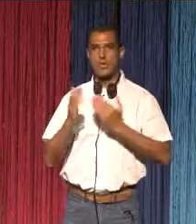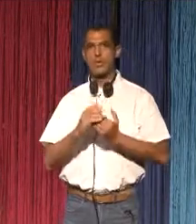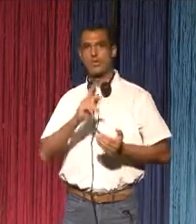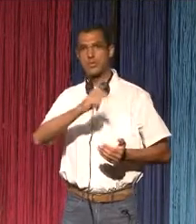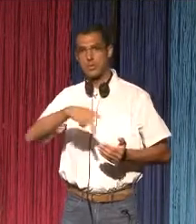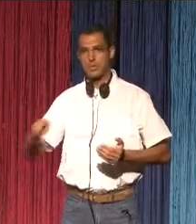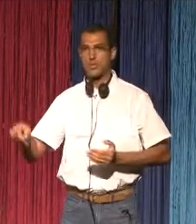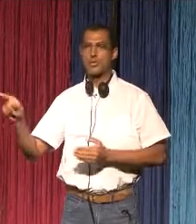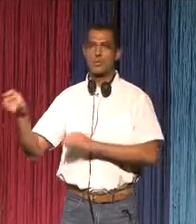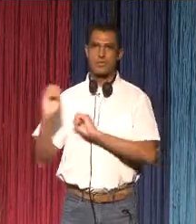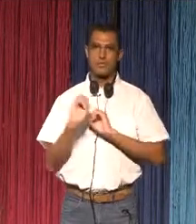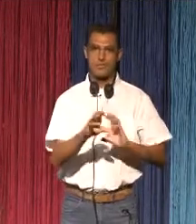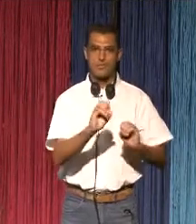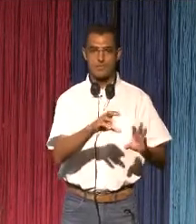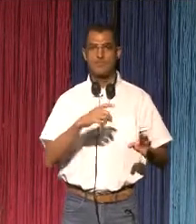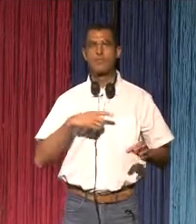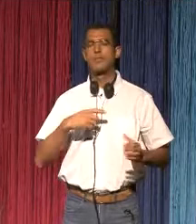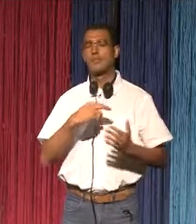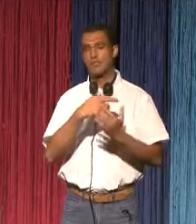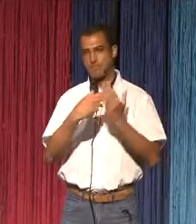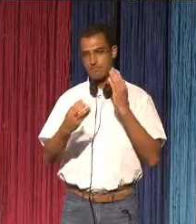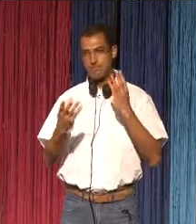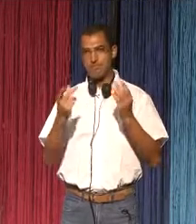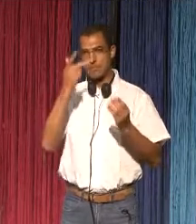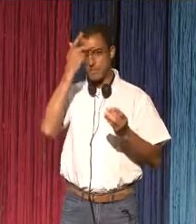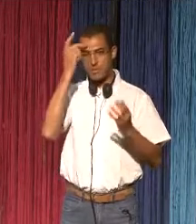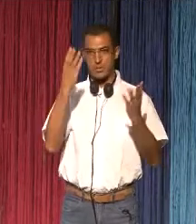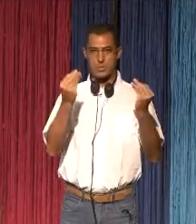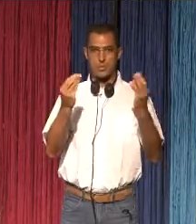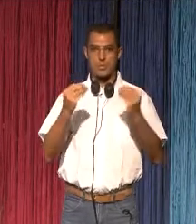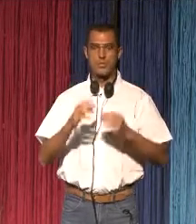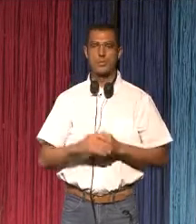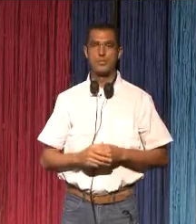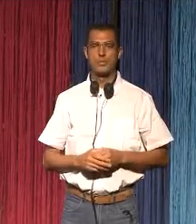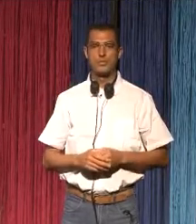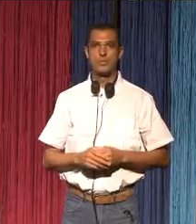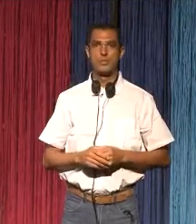você e pelas pessoas que você formou.